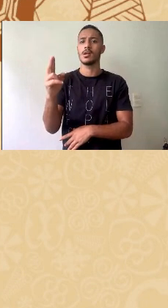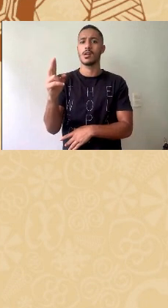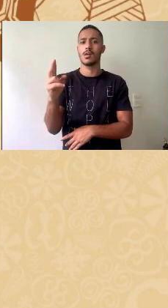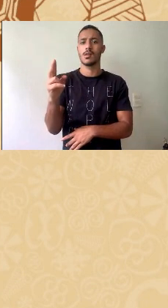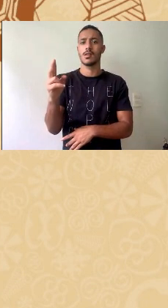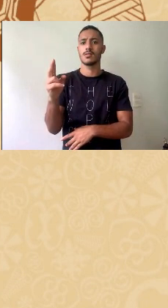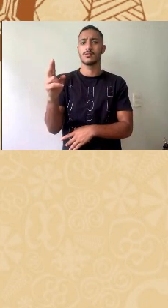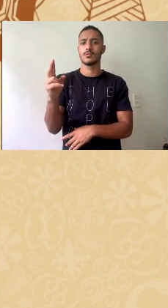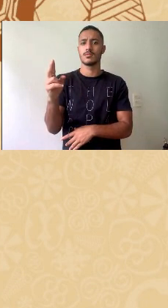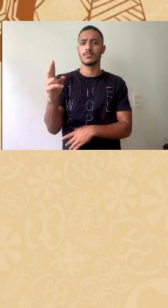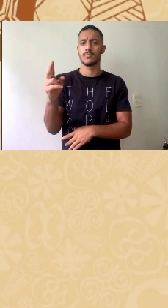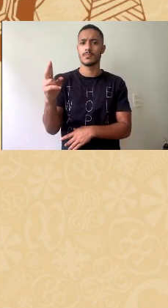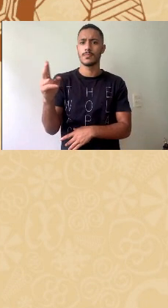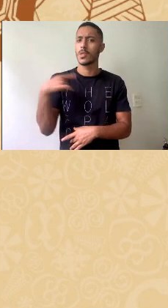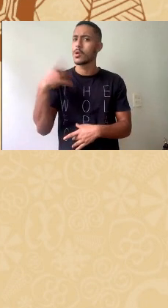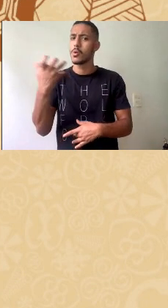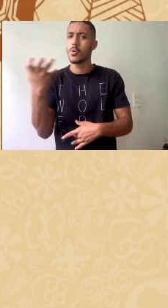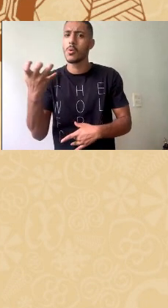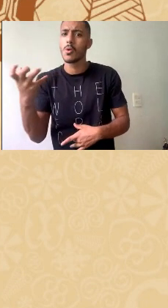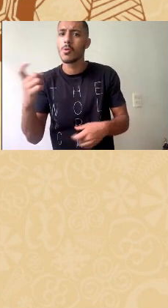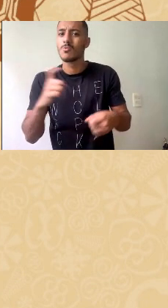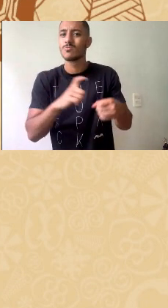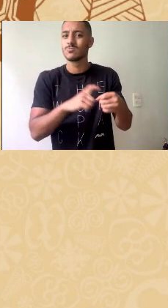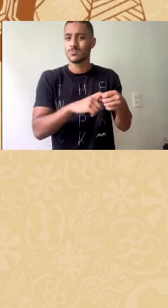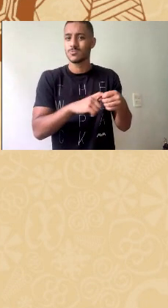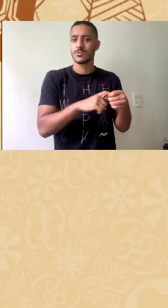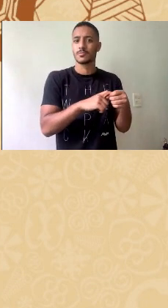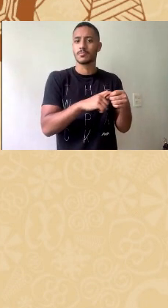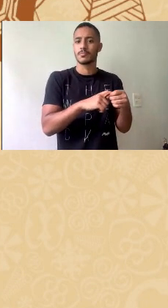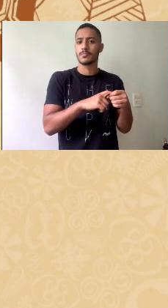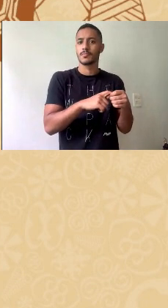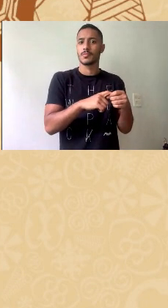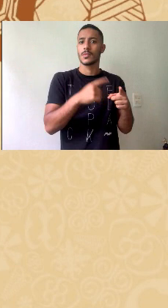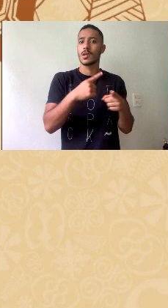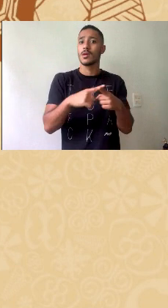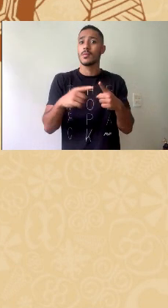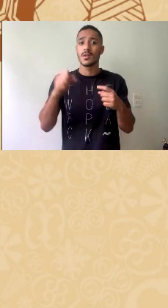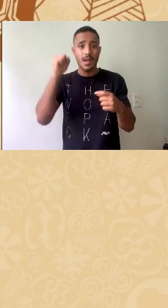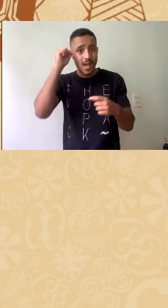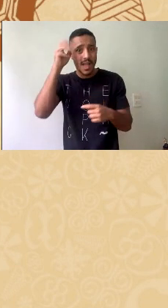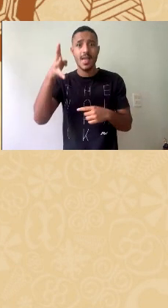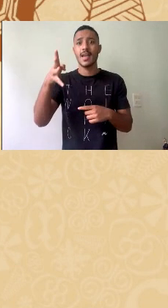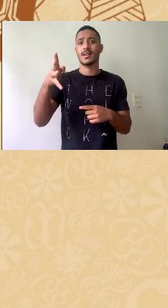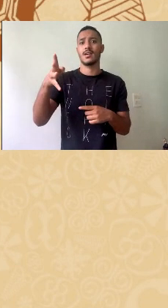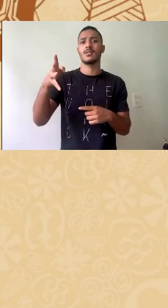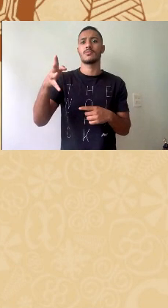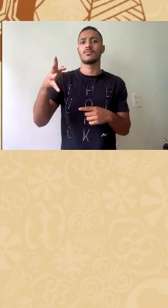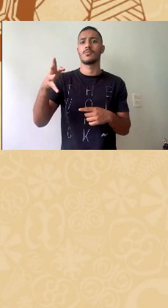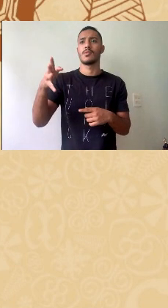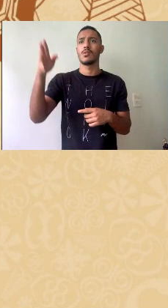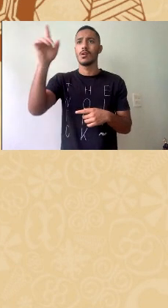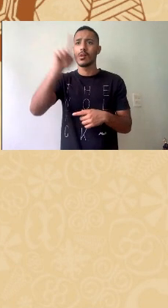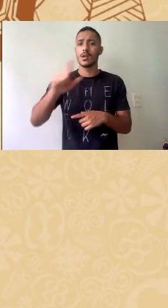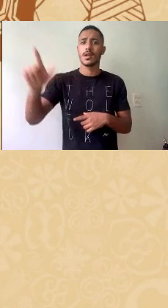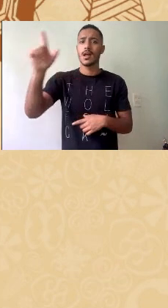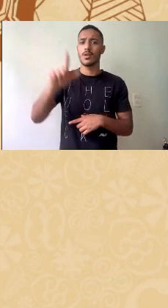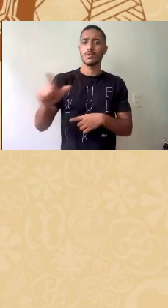aqui, gente, agora não, blá, blá, blá, mas é lógico que a forma de fazer não nos cabe.